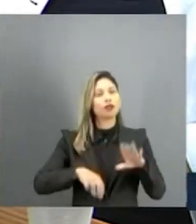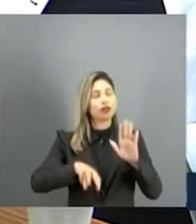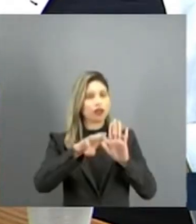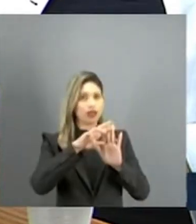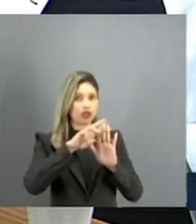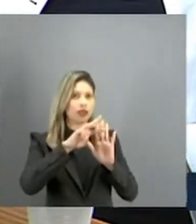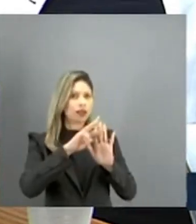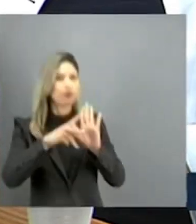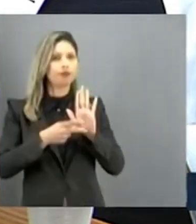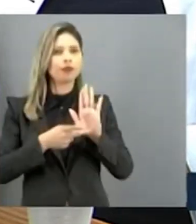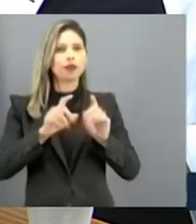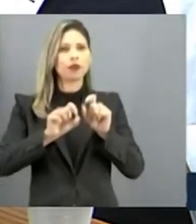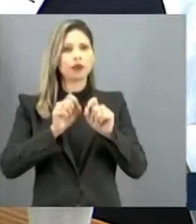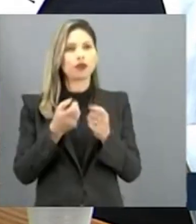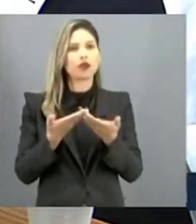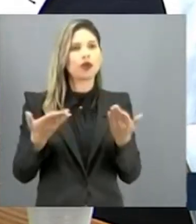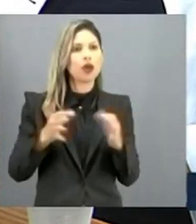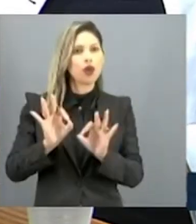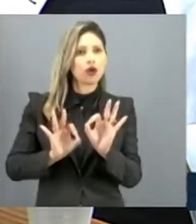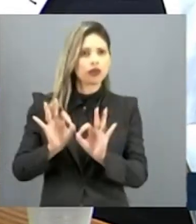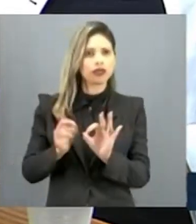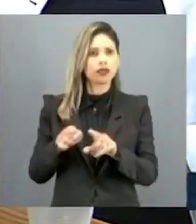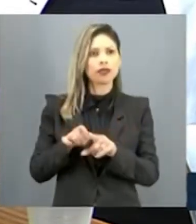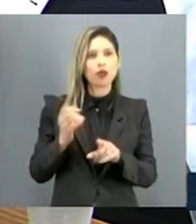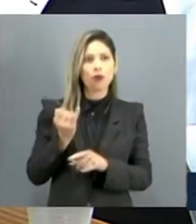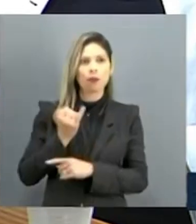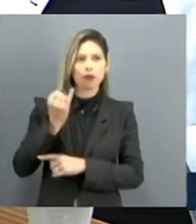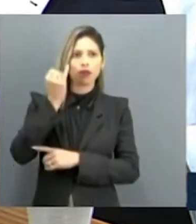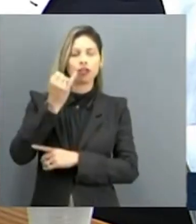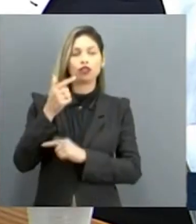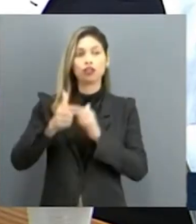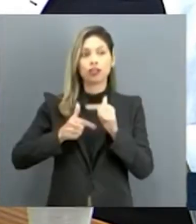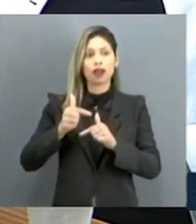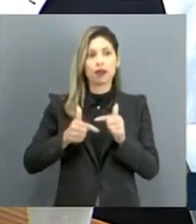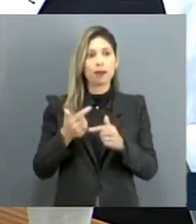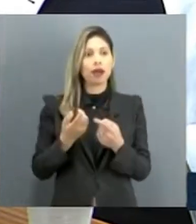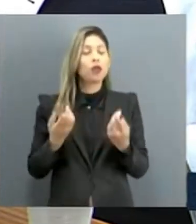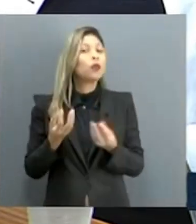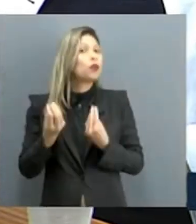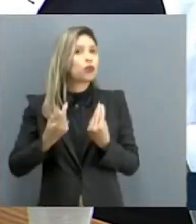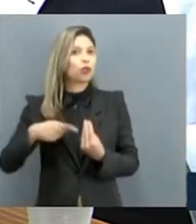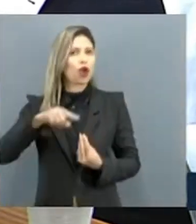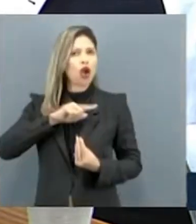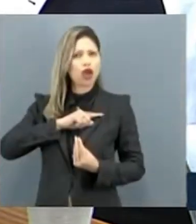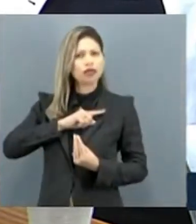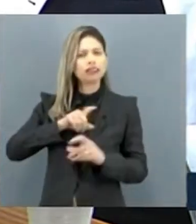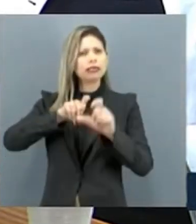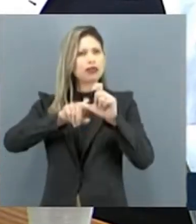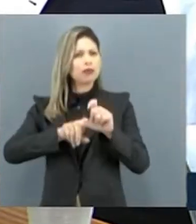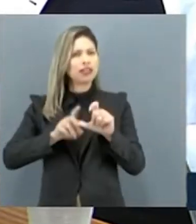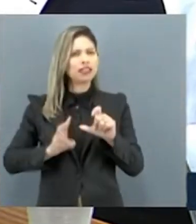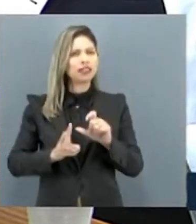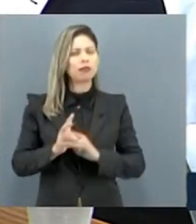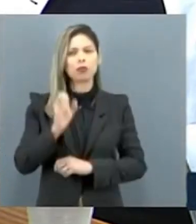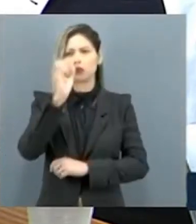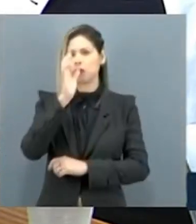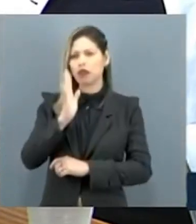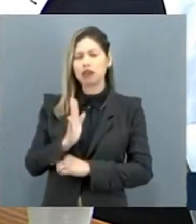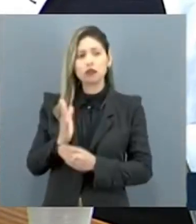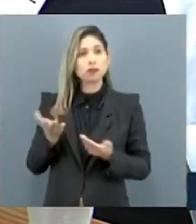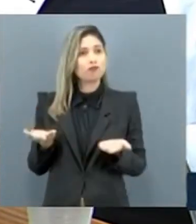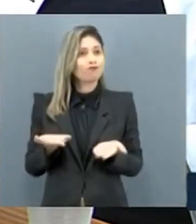continuar fazendo esse importante trabalho porque nós não podemos depender o Brasil sendo hoje